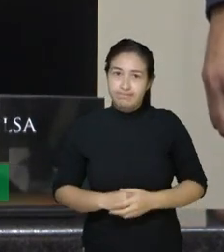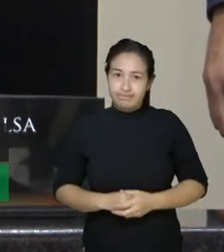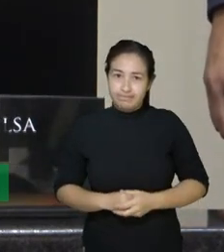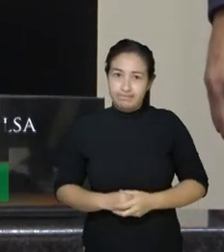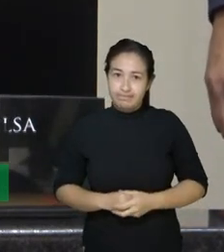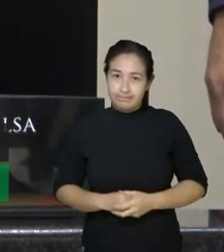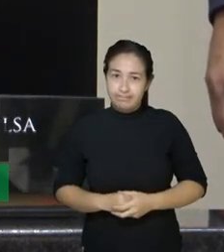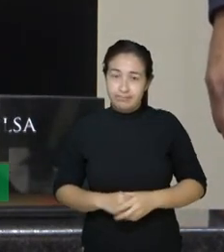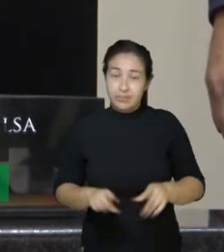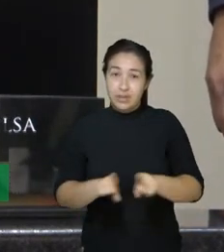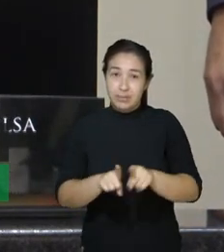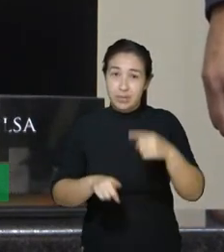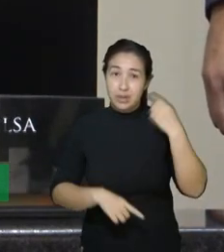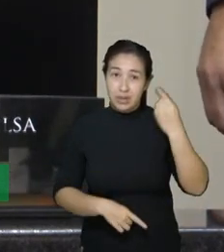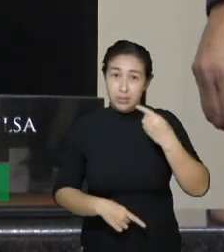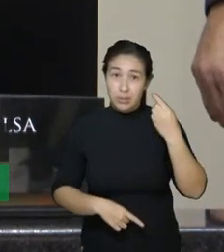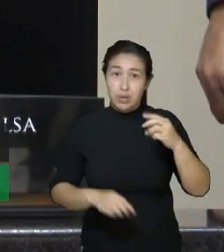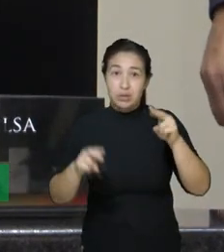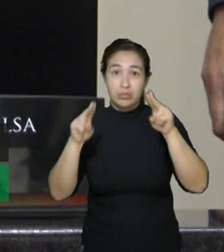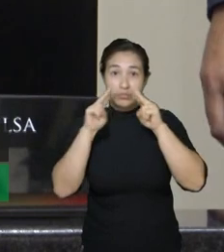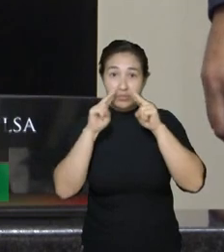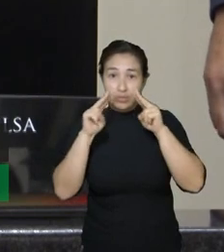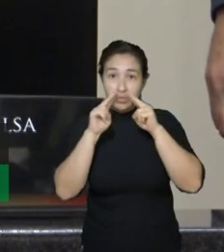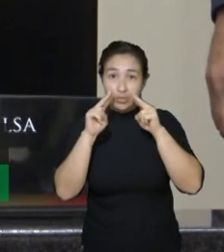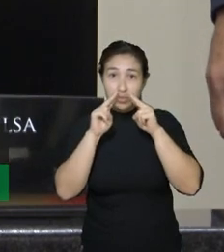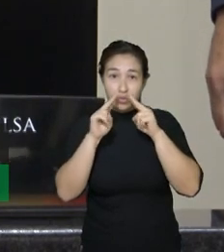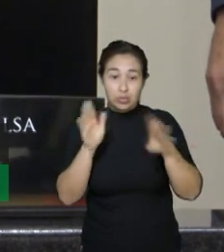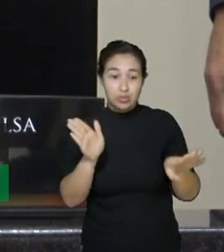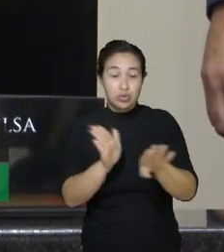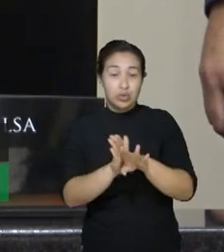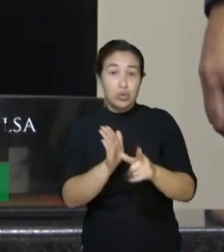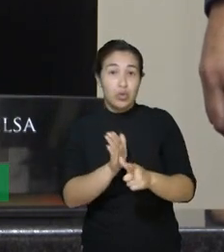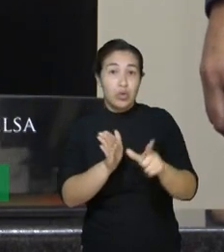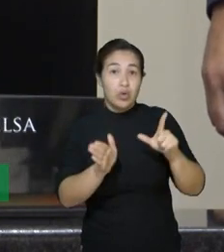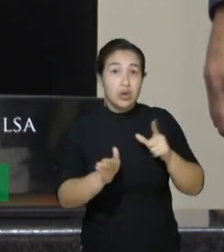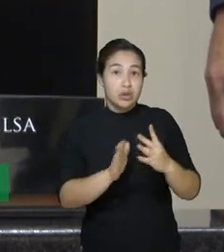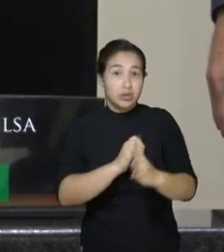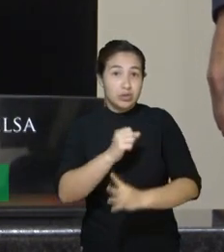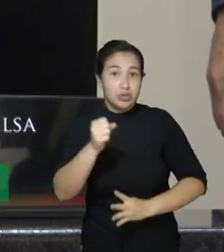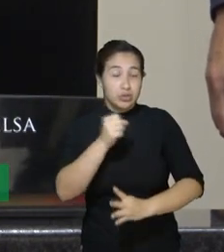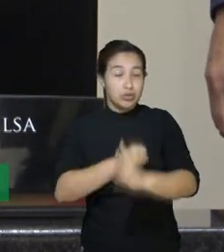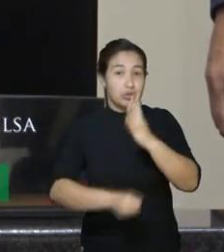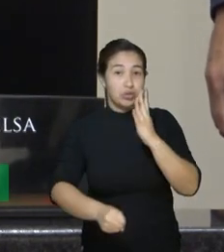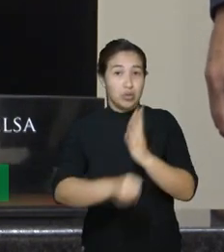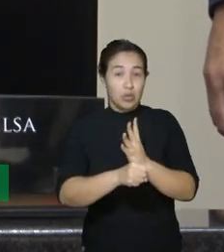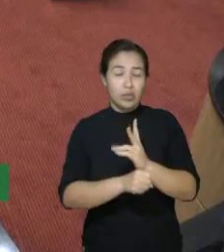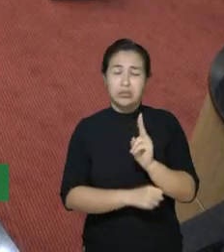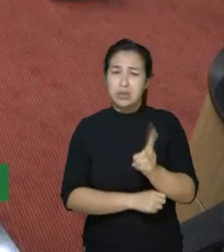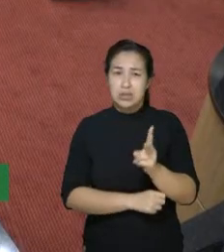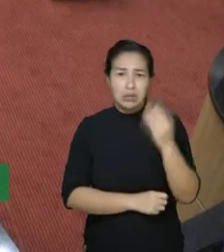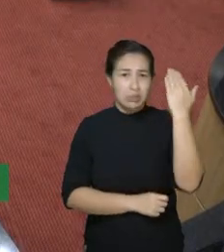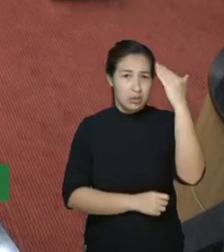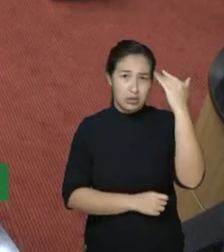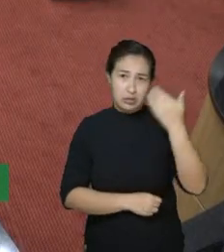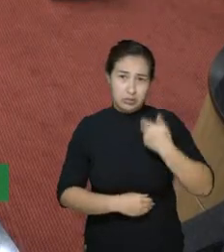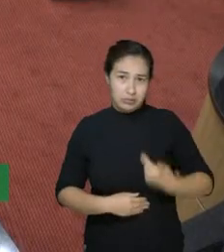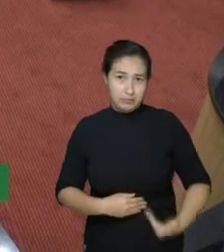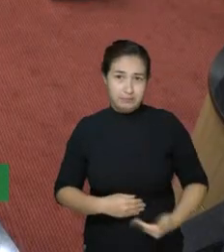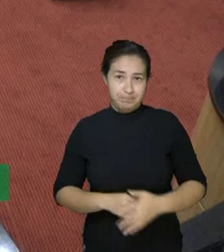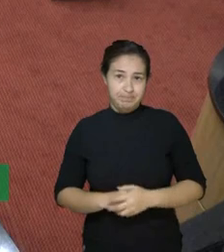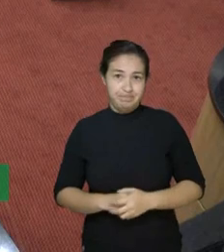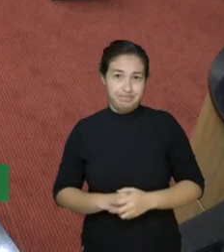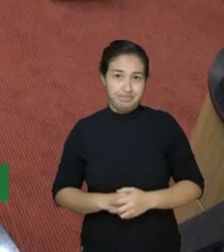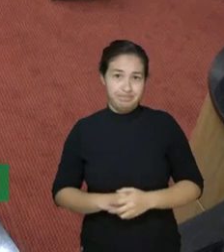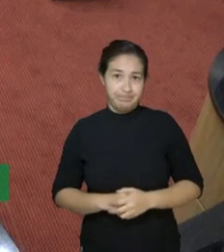como o deputado Titon, que chegou 4 anos antes do que eu, sempre souberam me compreender. Mas tenho que fazer